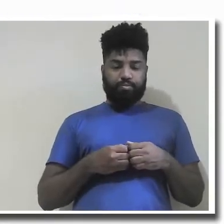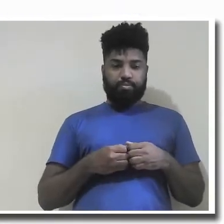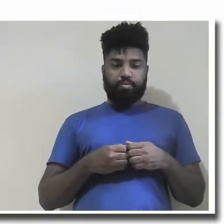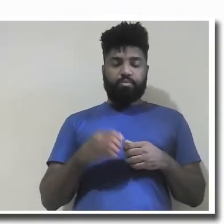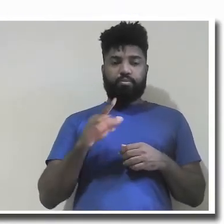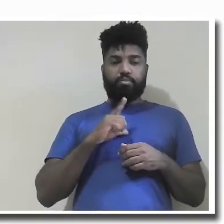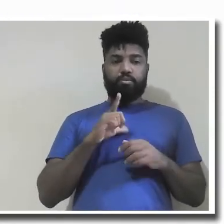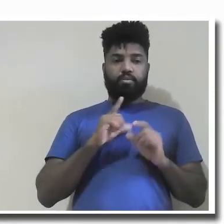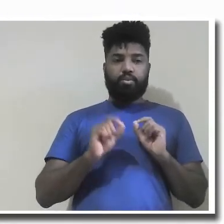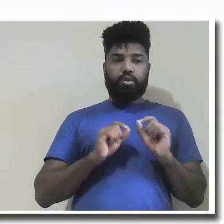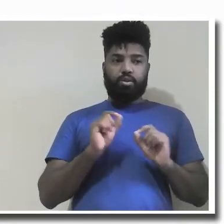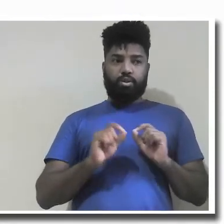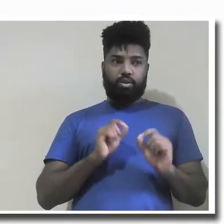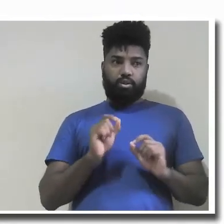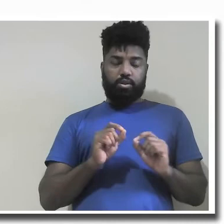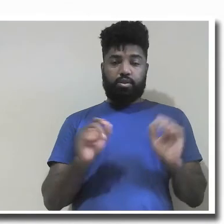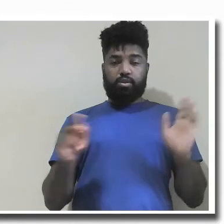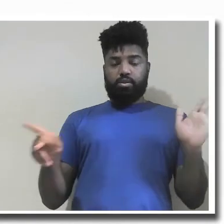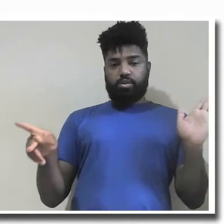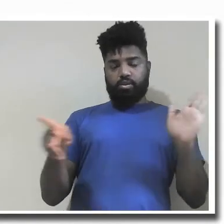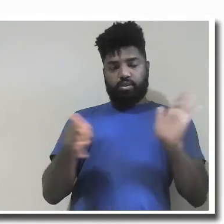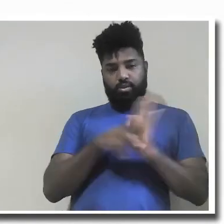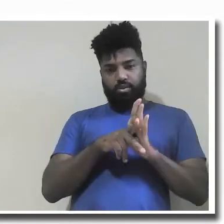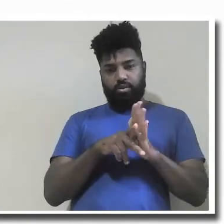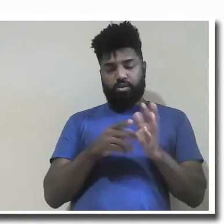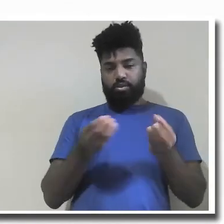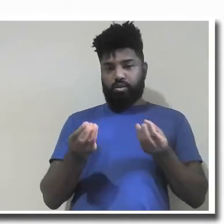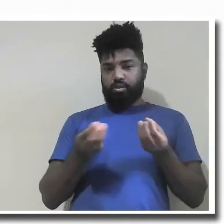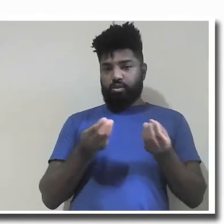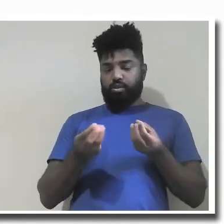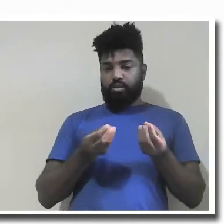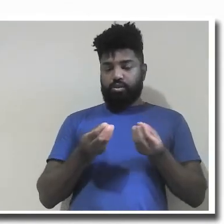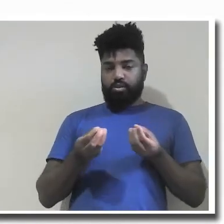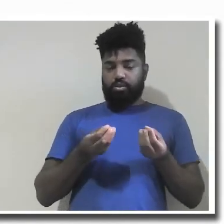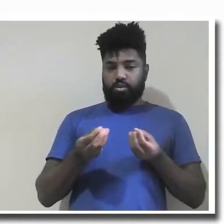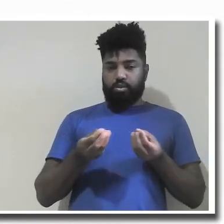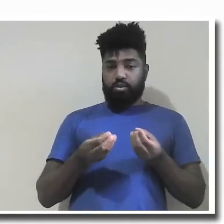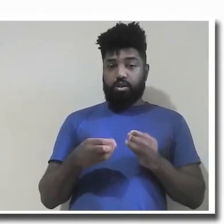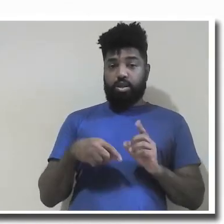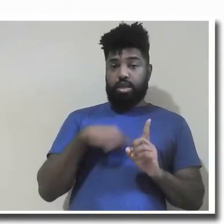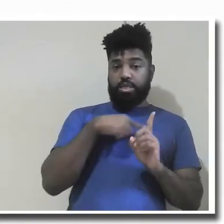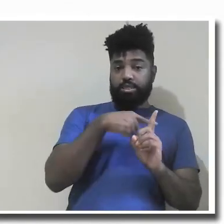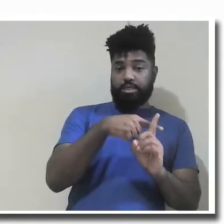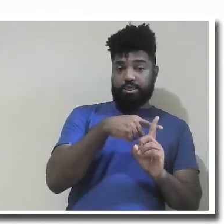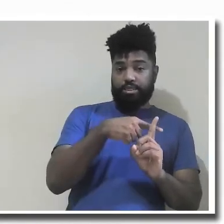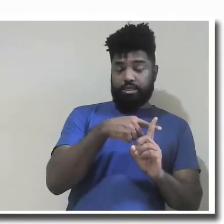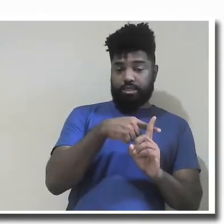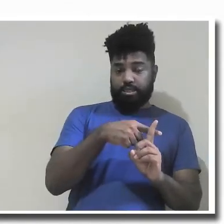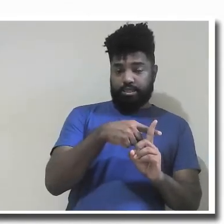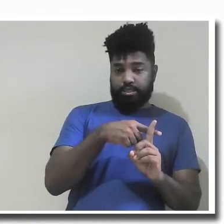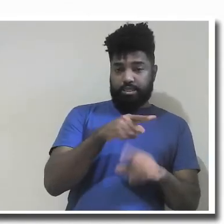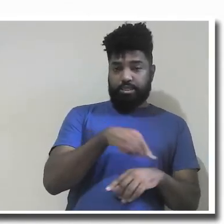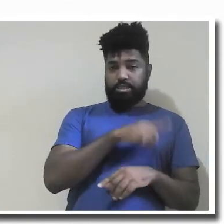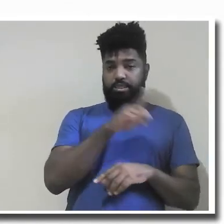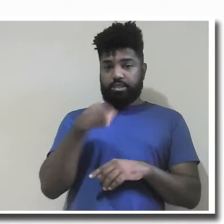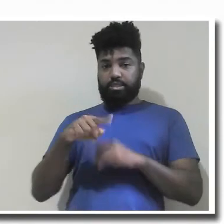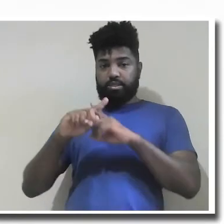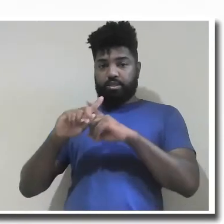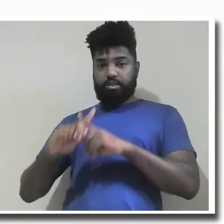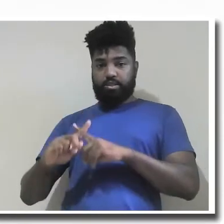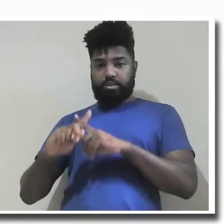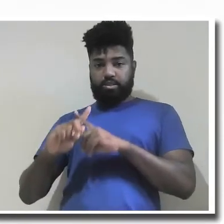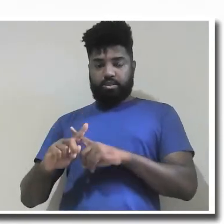temos uma propriedade que envolve tanto a adição quanto a